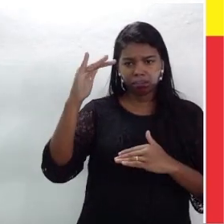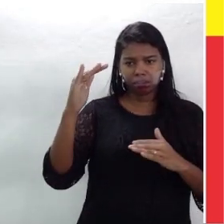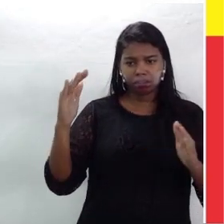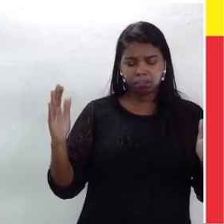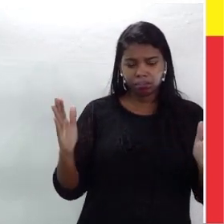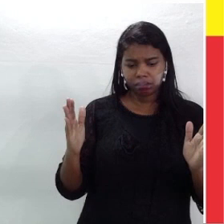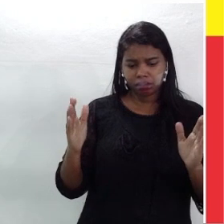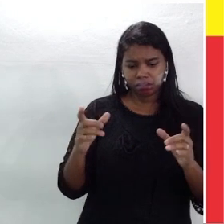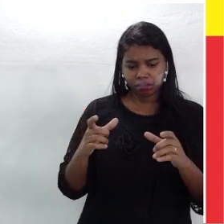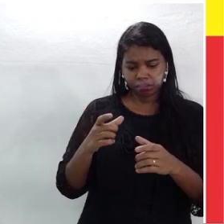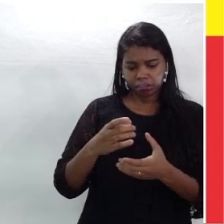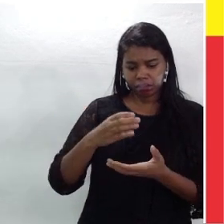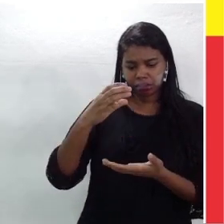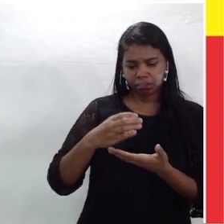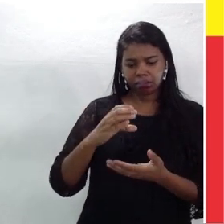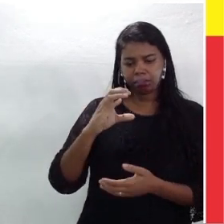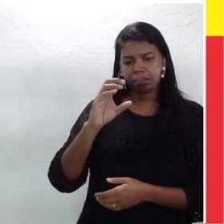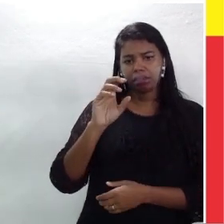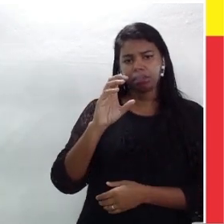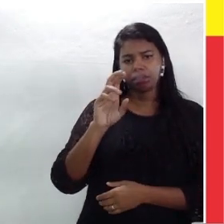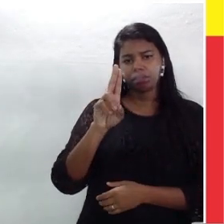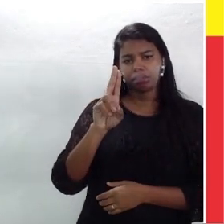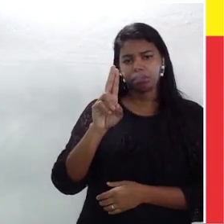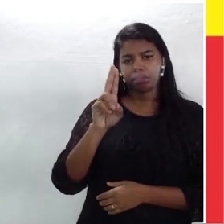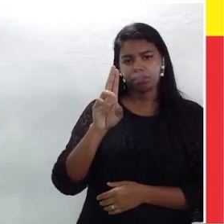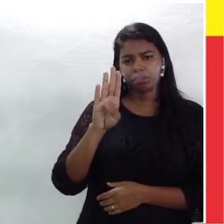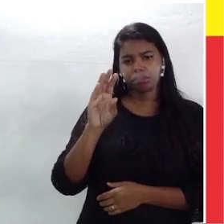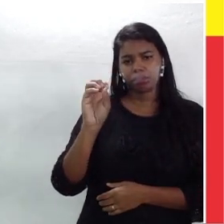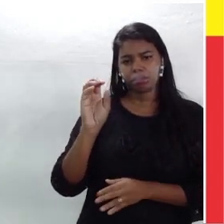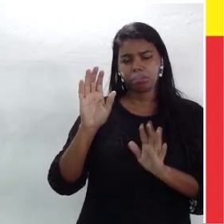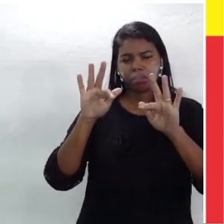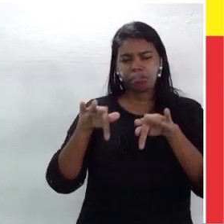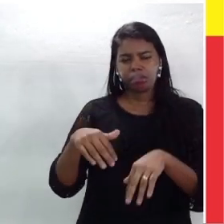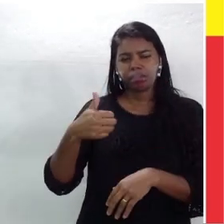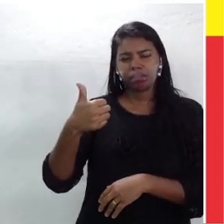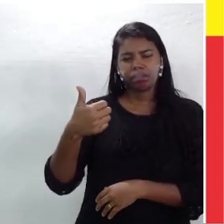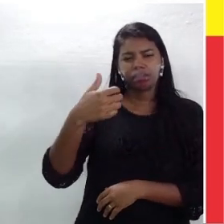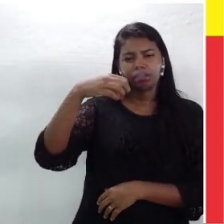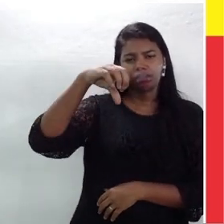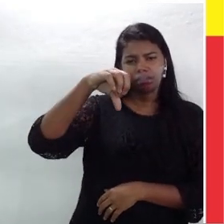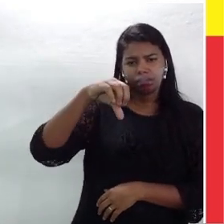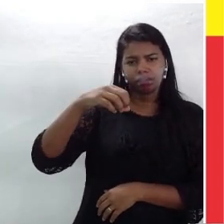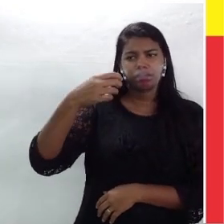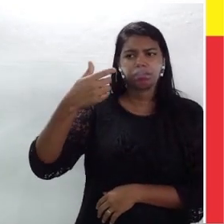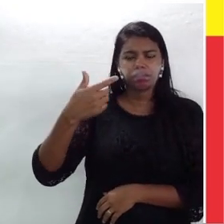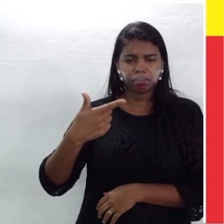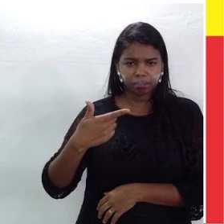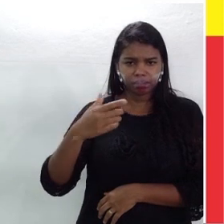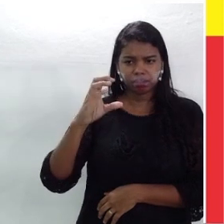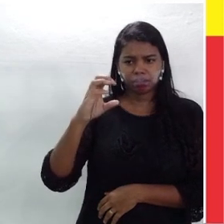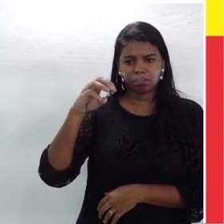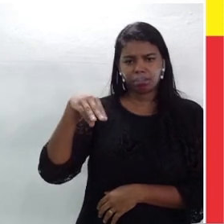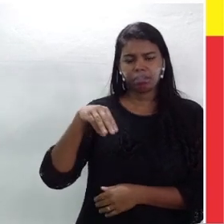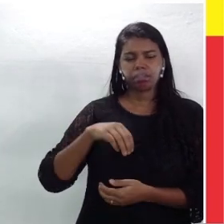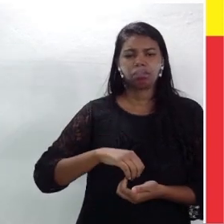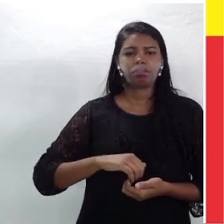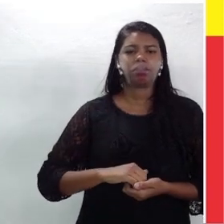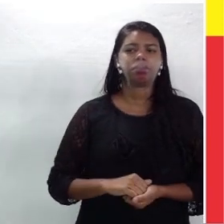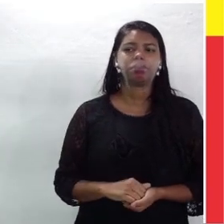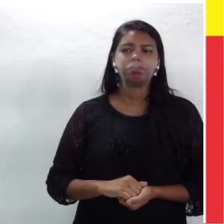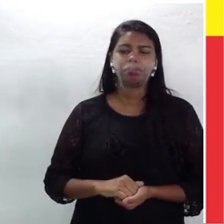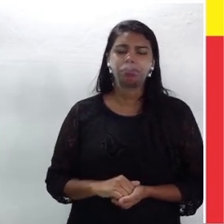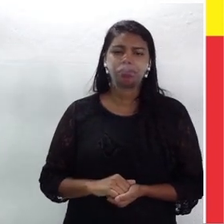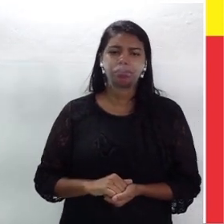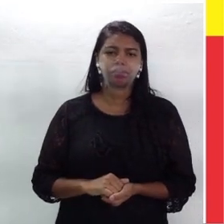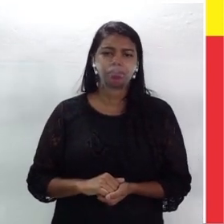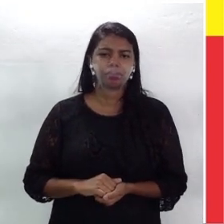volume do cubo. No final, dá 192 centímetros, né, cúbico, né? Vai